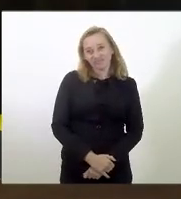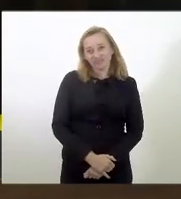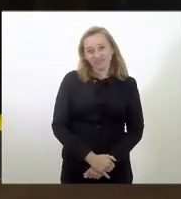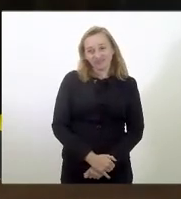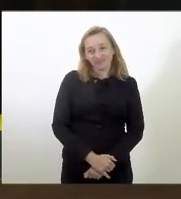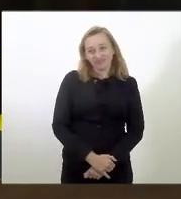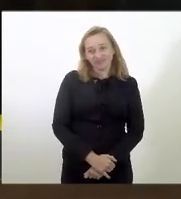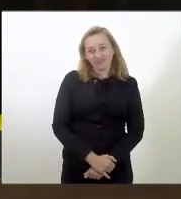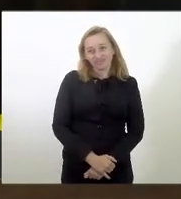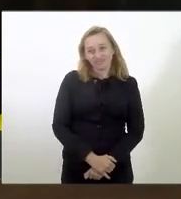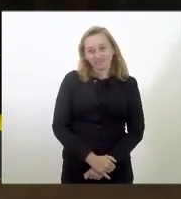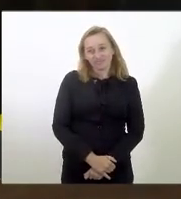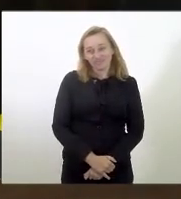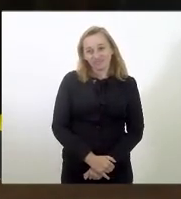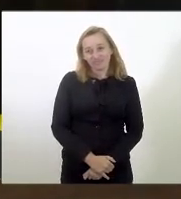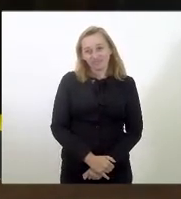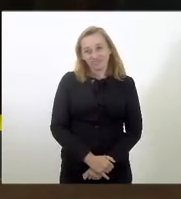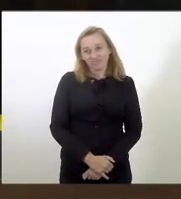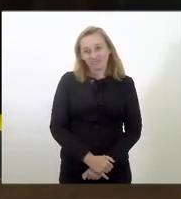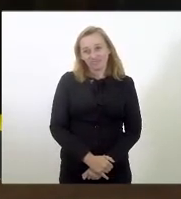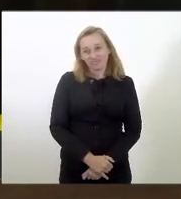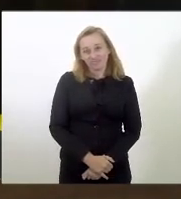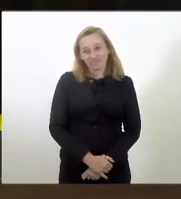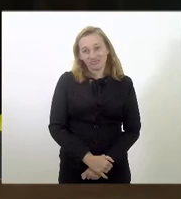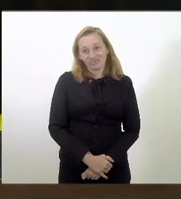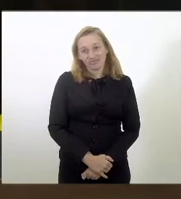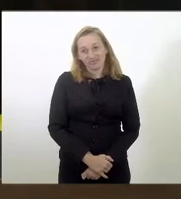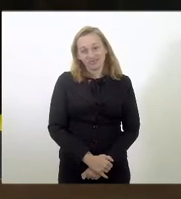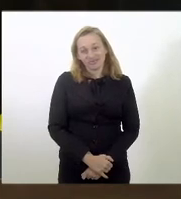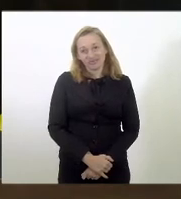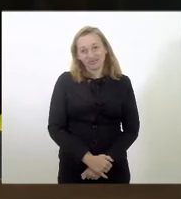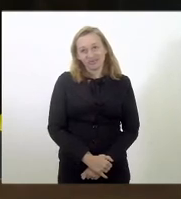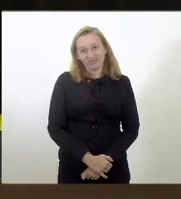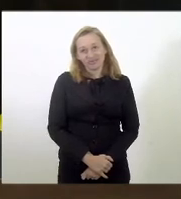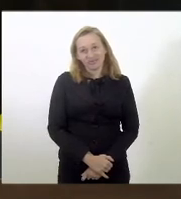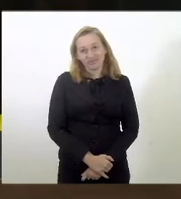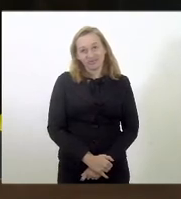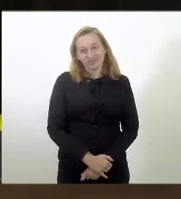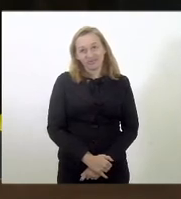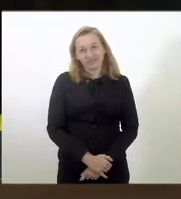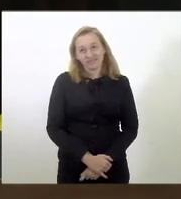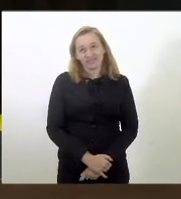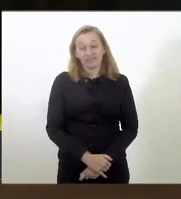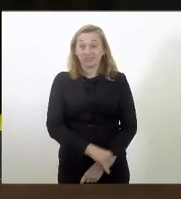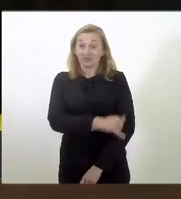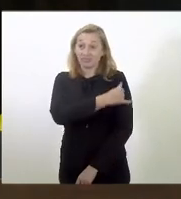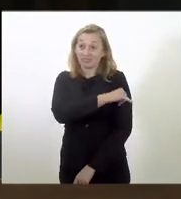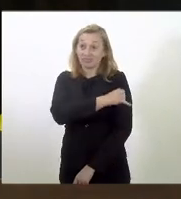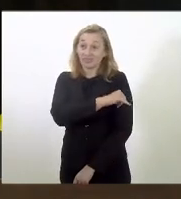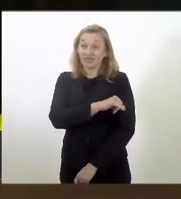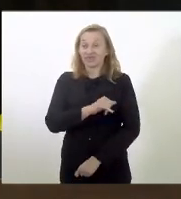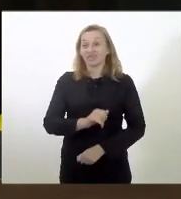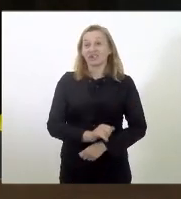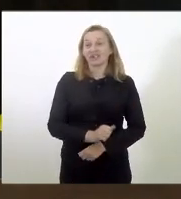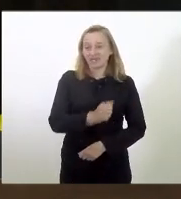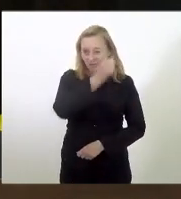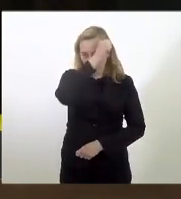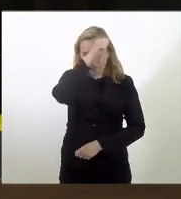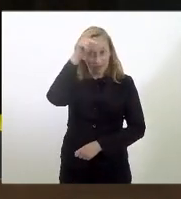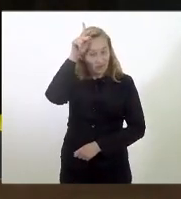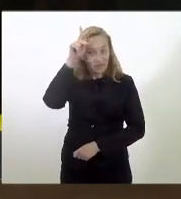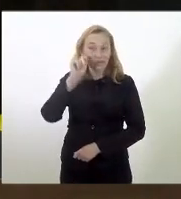Passar a palavra ao prefeito da cidade do Rio de Janeiro, Eduardo